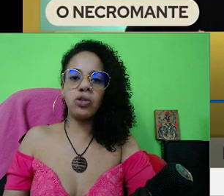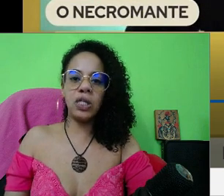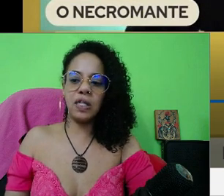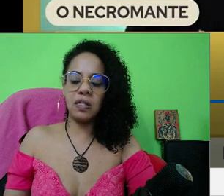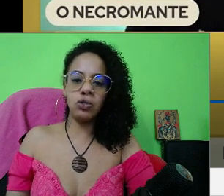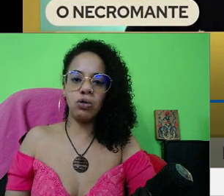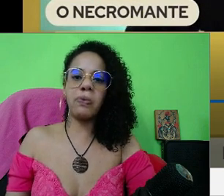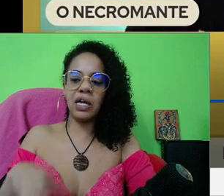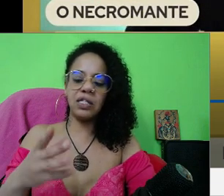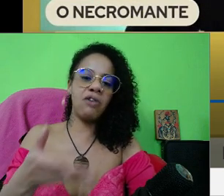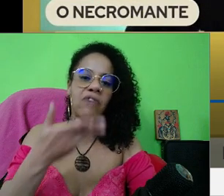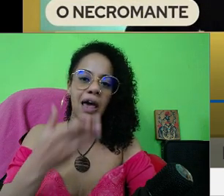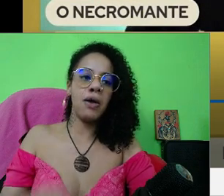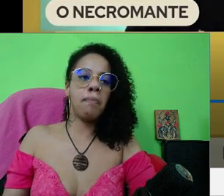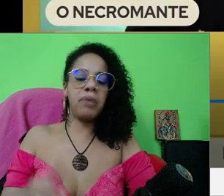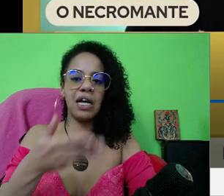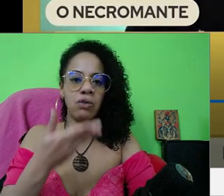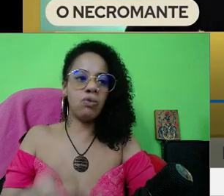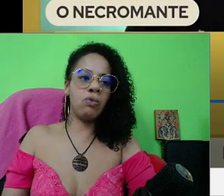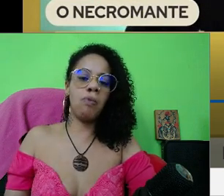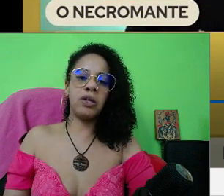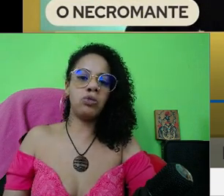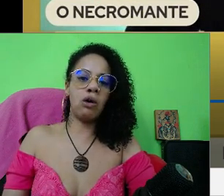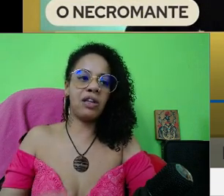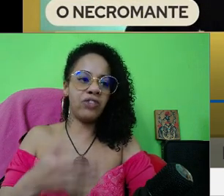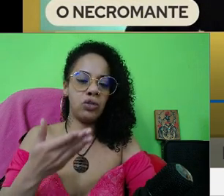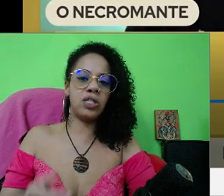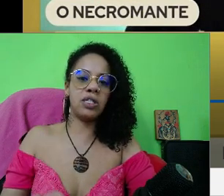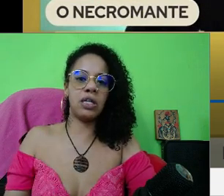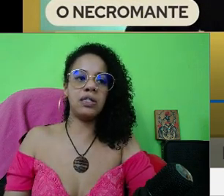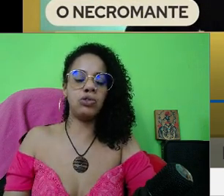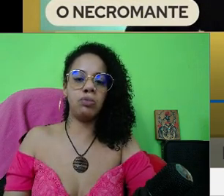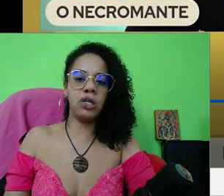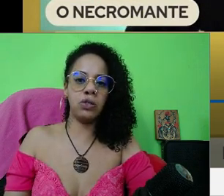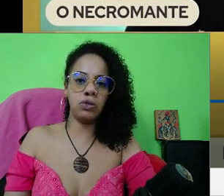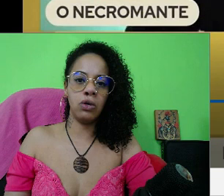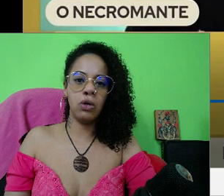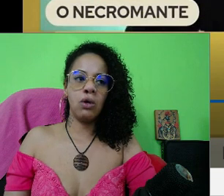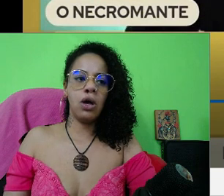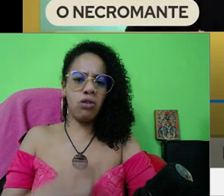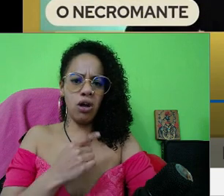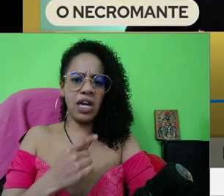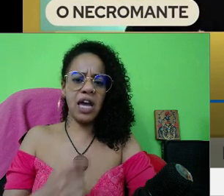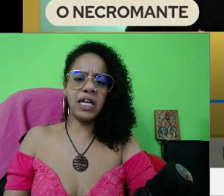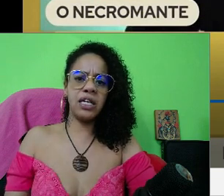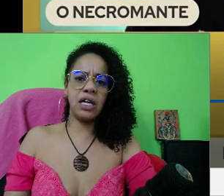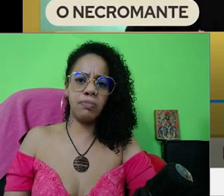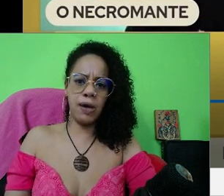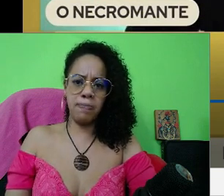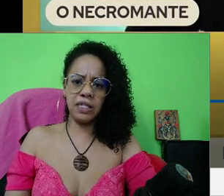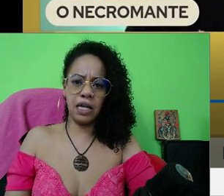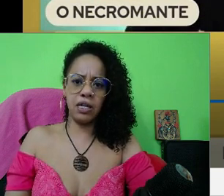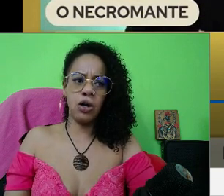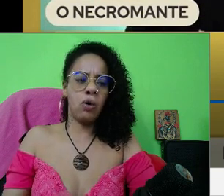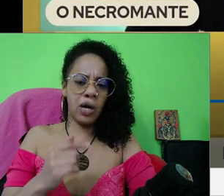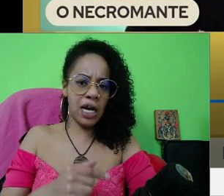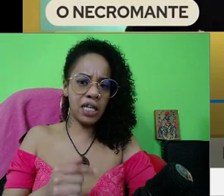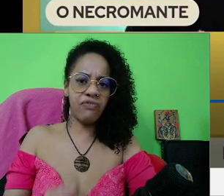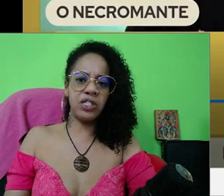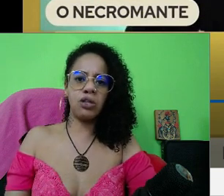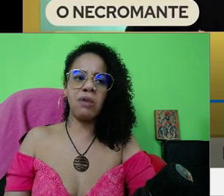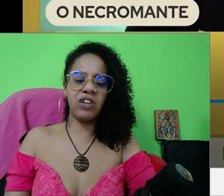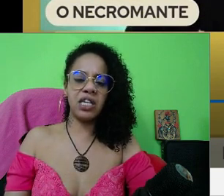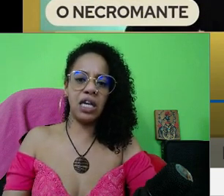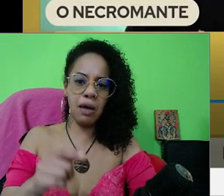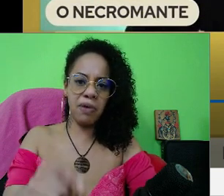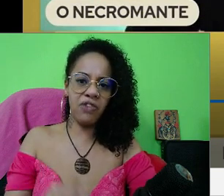eu não vou pedir autorização sua porque que você não vai lá brigar com o pessoal que tá fazendo dissertação sobre isso eu coloquei aqui na semana passada um